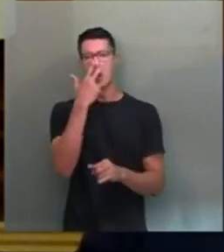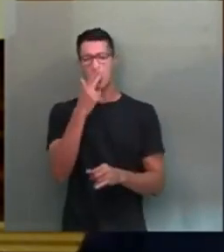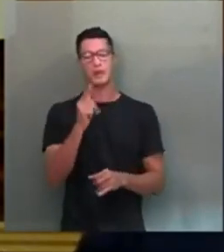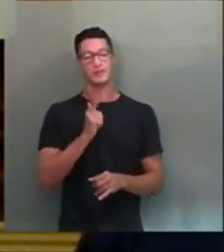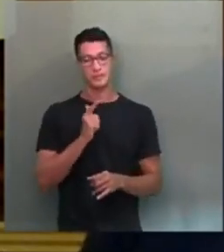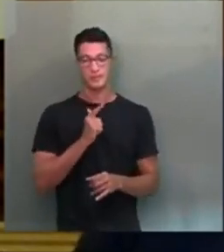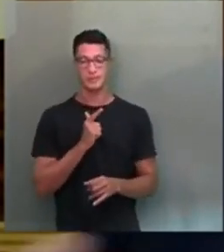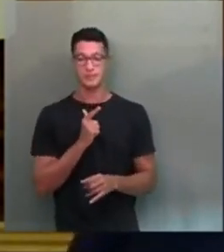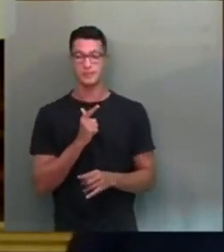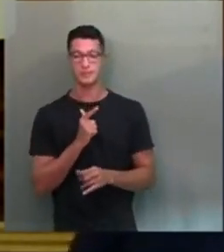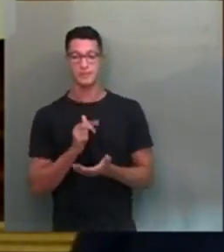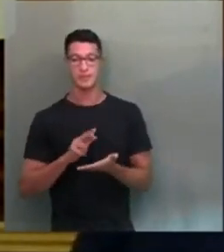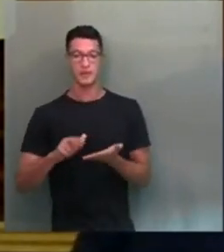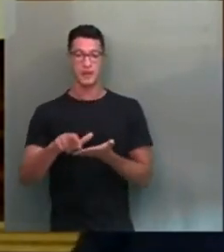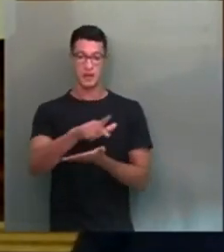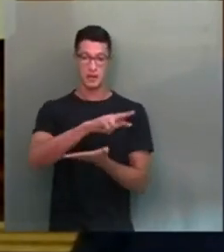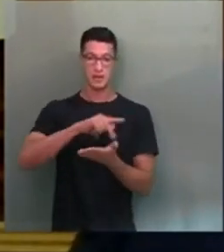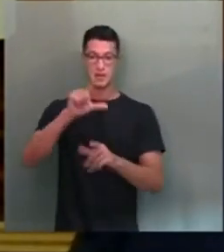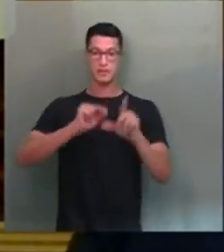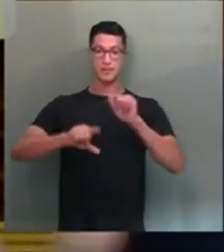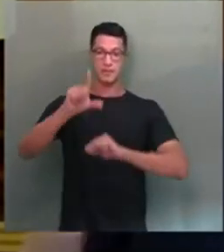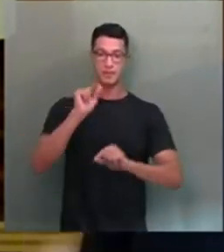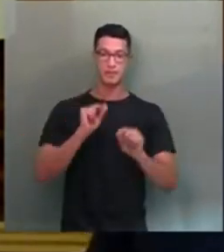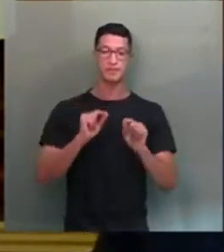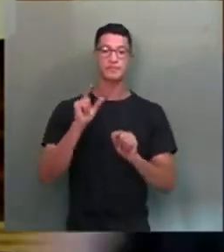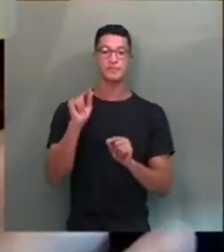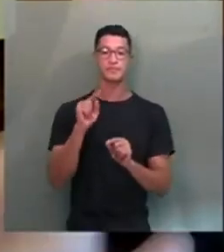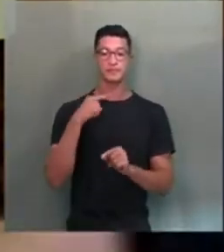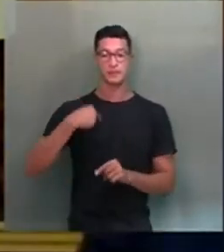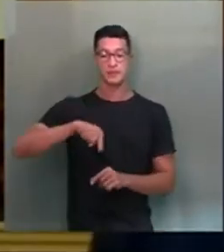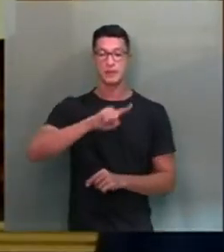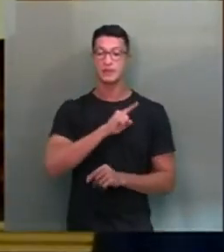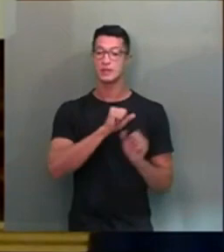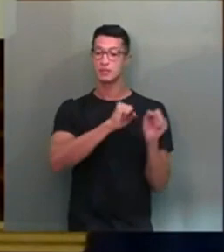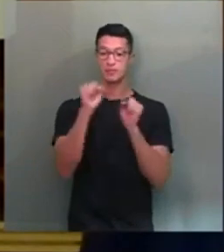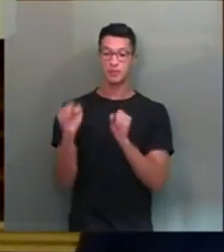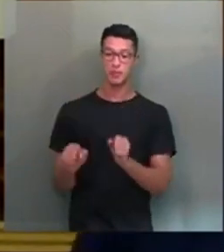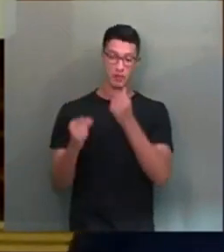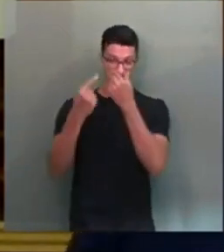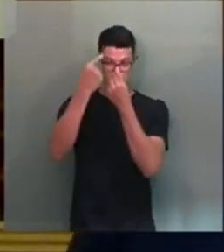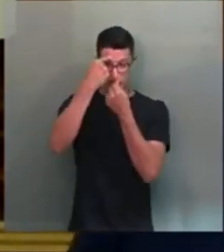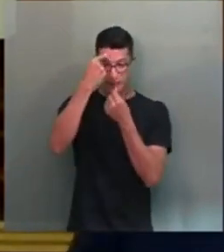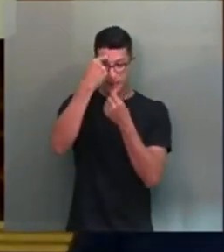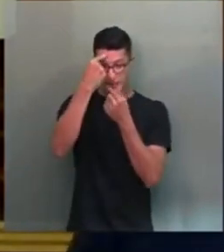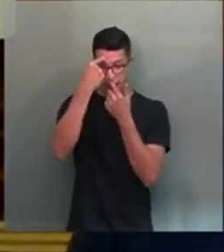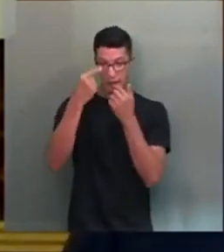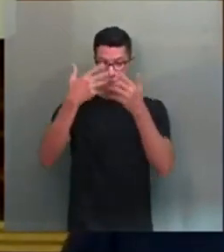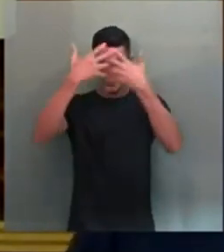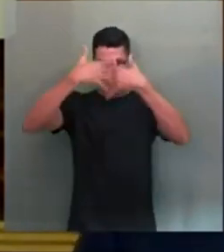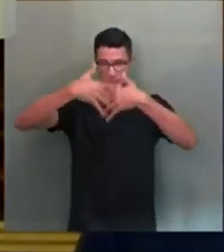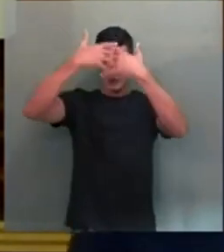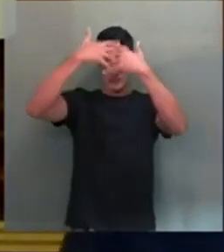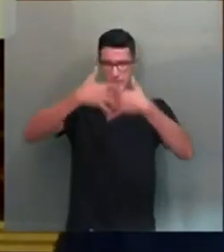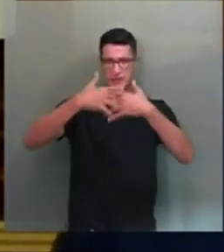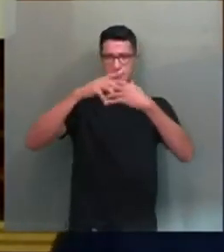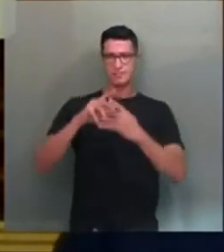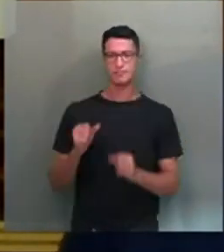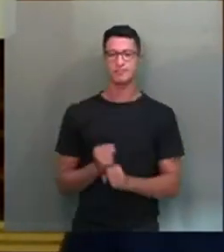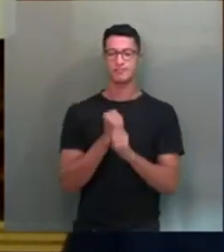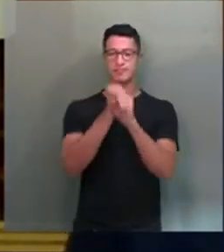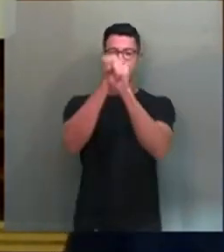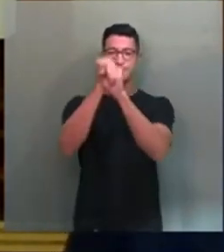considerando as várias alternativas, o que, que a gente pode pensar, refletir e